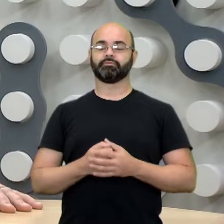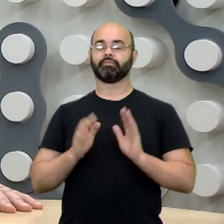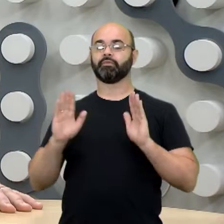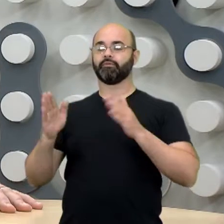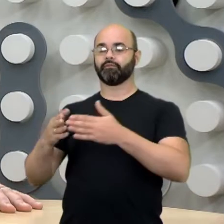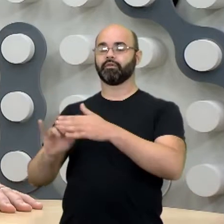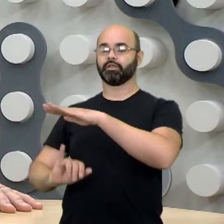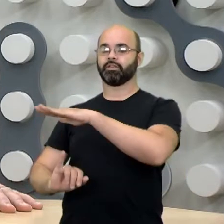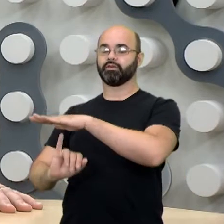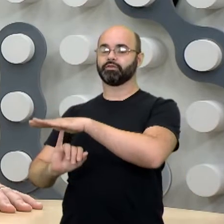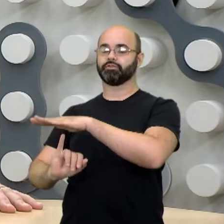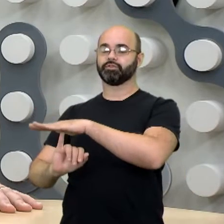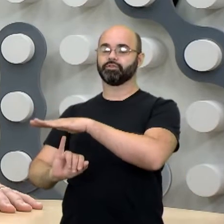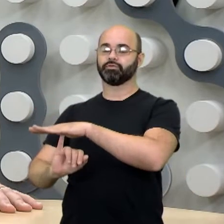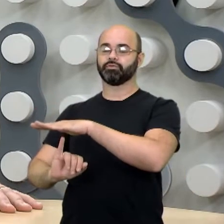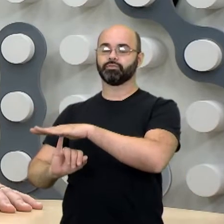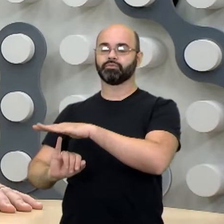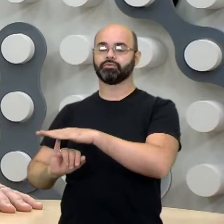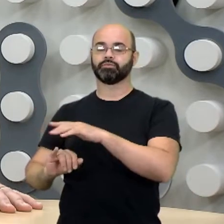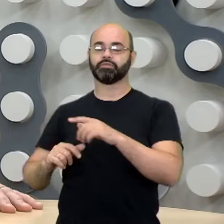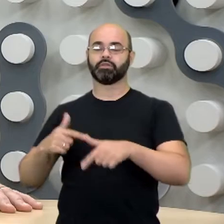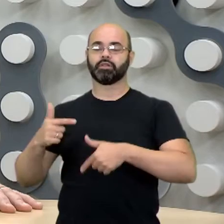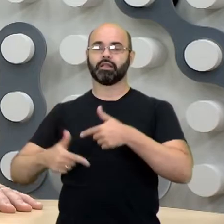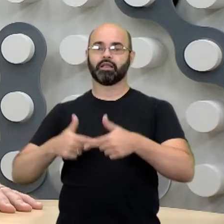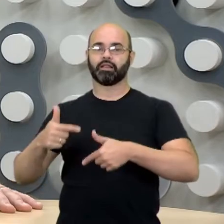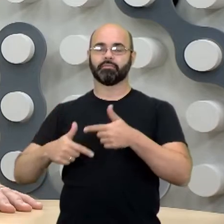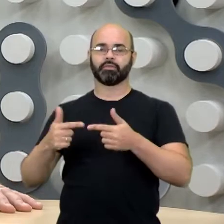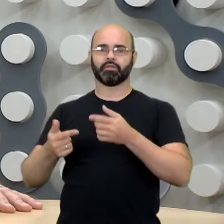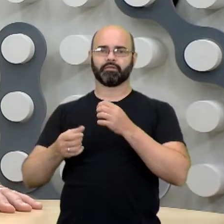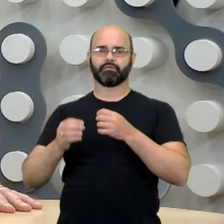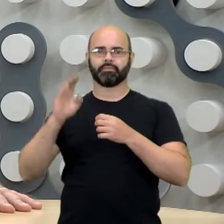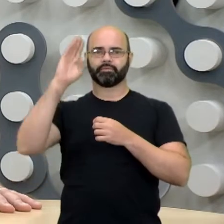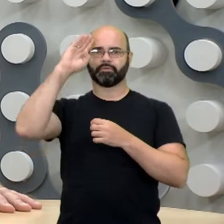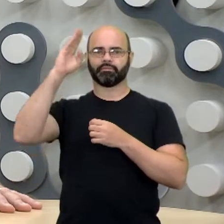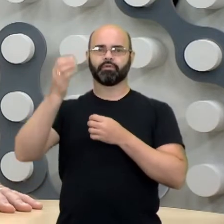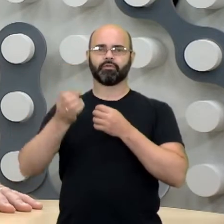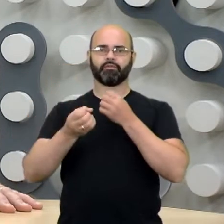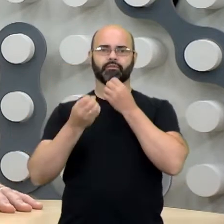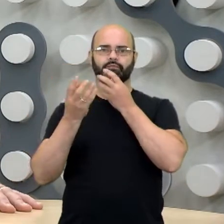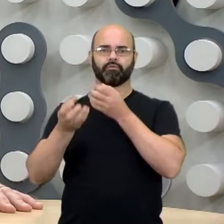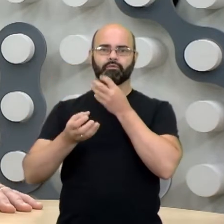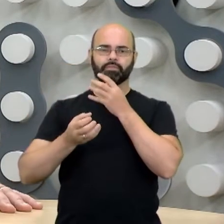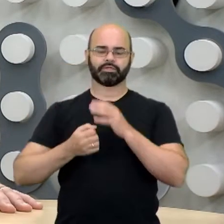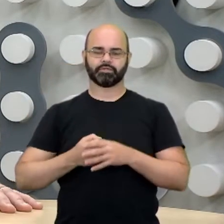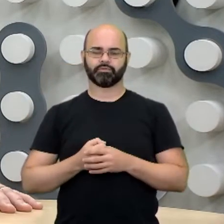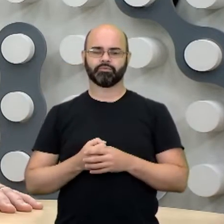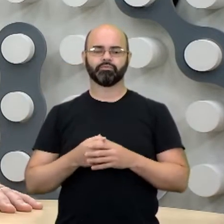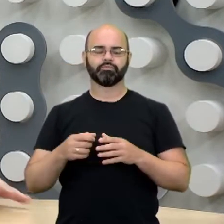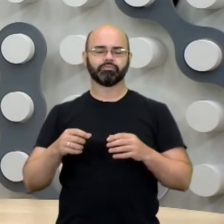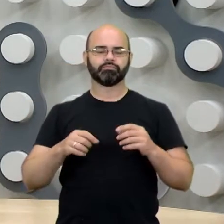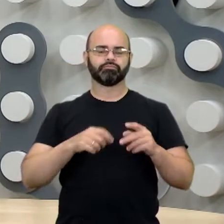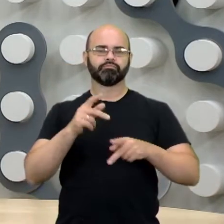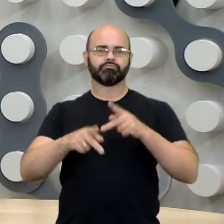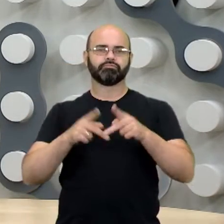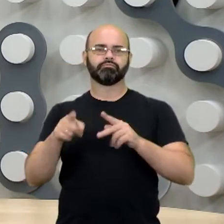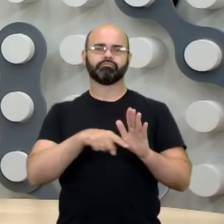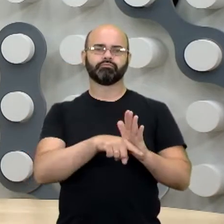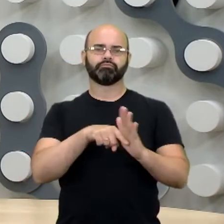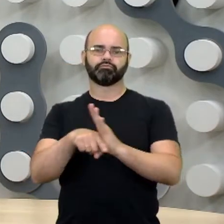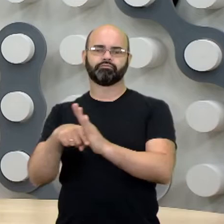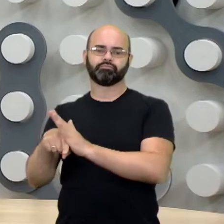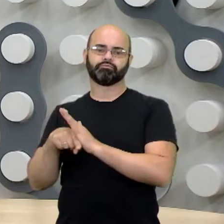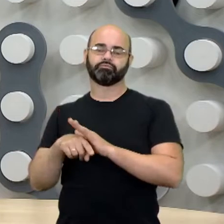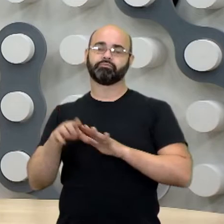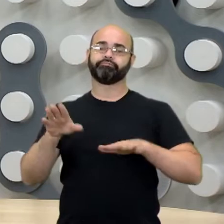dados populacionais, né, aqui no Brasil, né? A gente vai estar falando aqui do Brasil. Então, institutos, até, né, quem sabe, né, vai aparecer